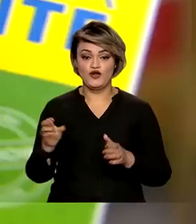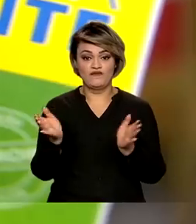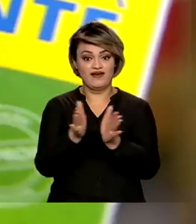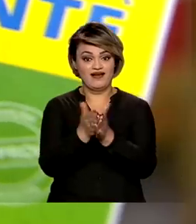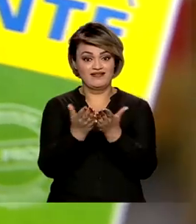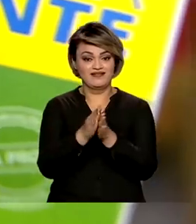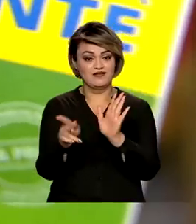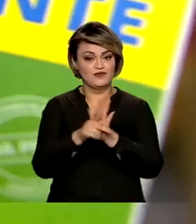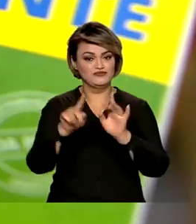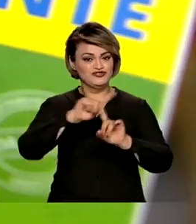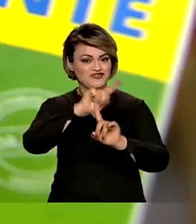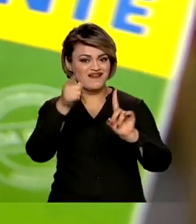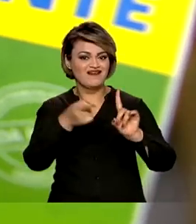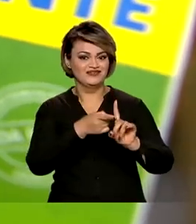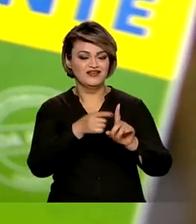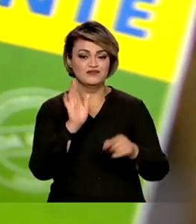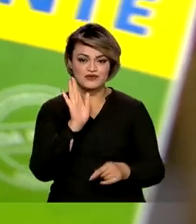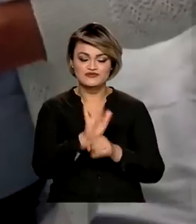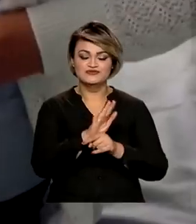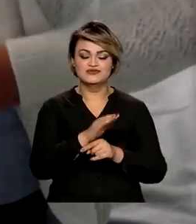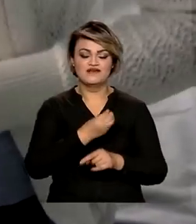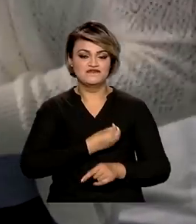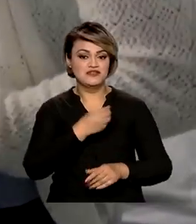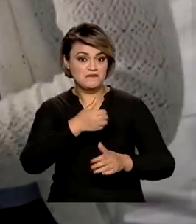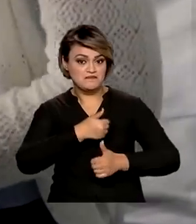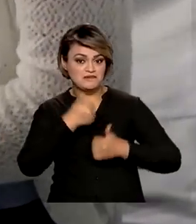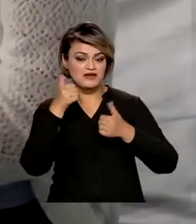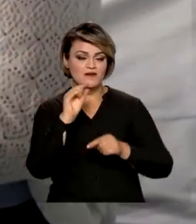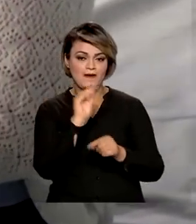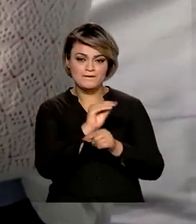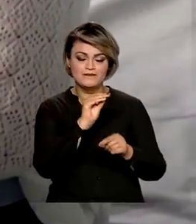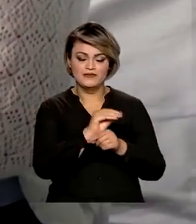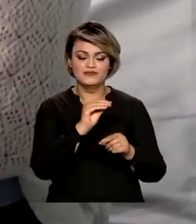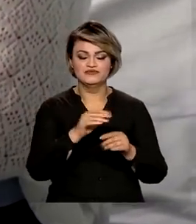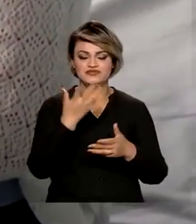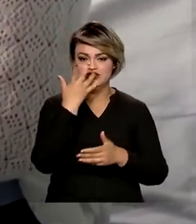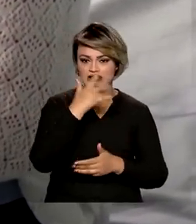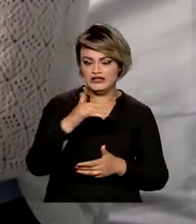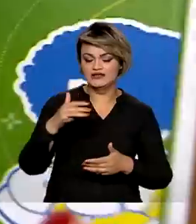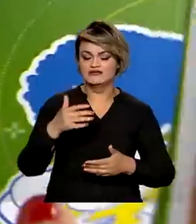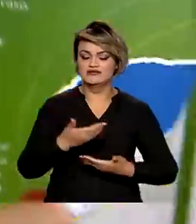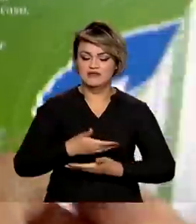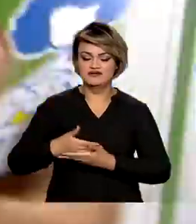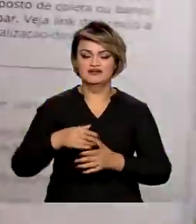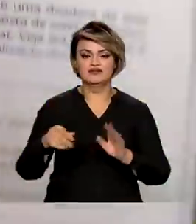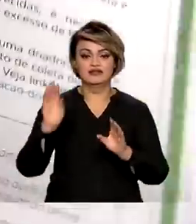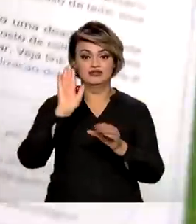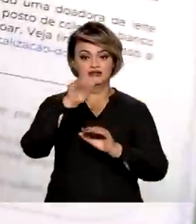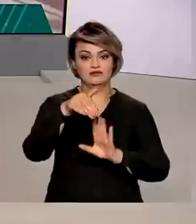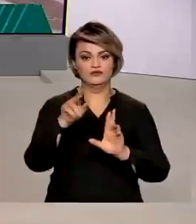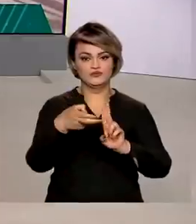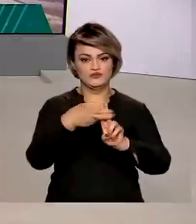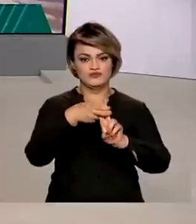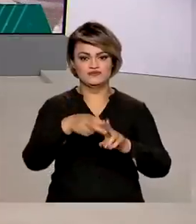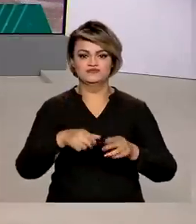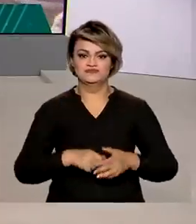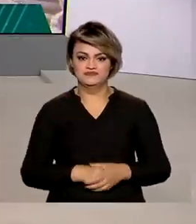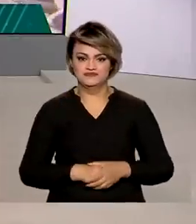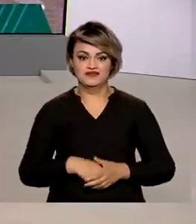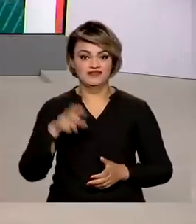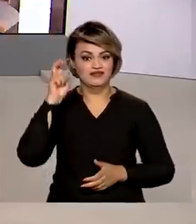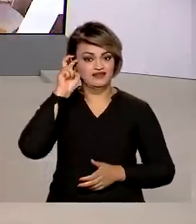caderneta da gestante para melhorar e modernizar a assistência materno-infantil o Sistema Único de Saúde